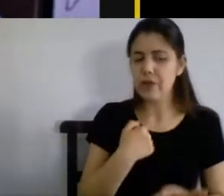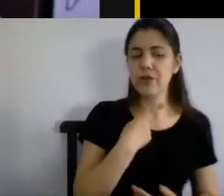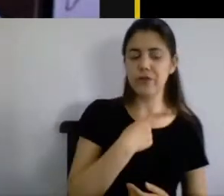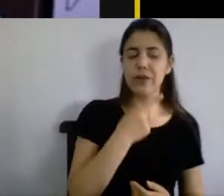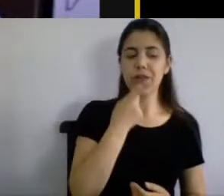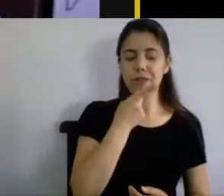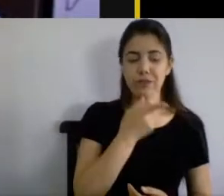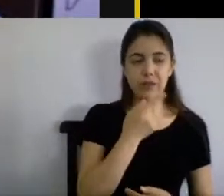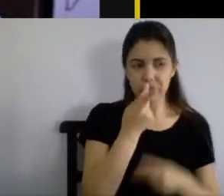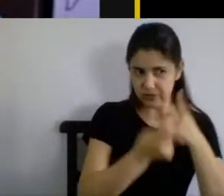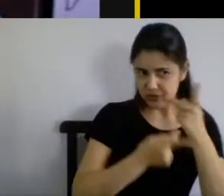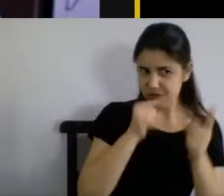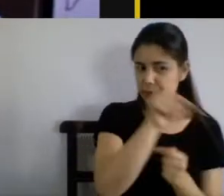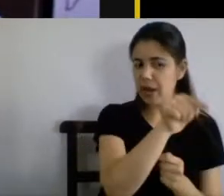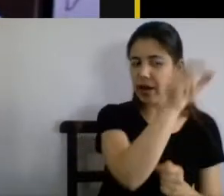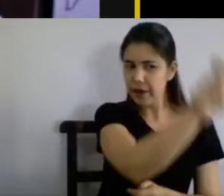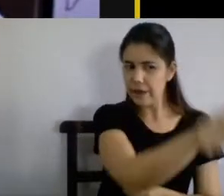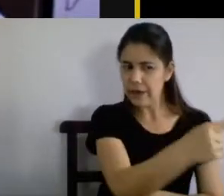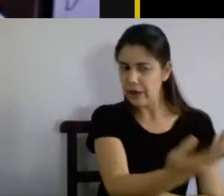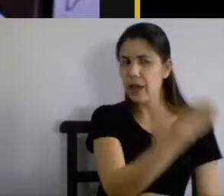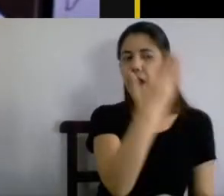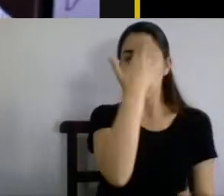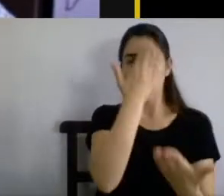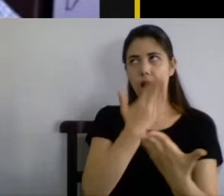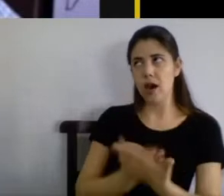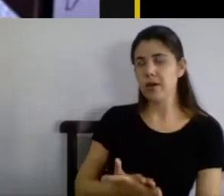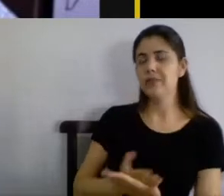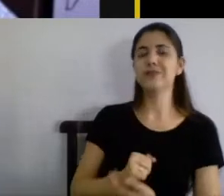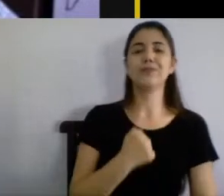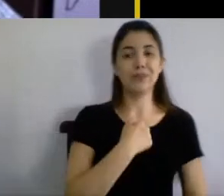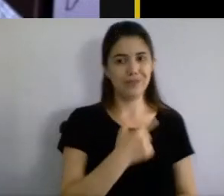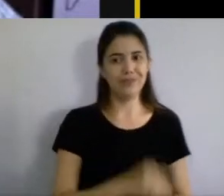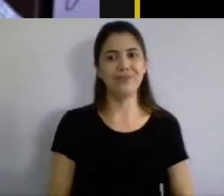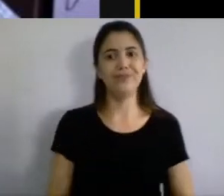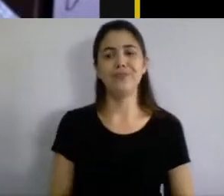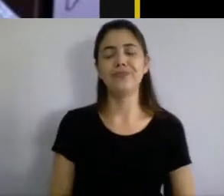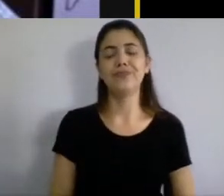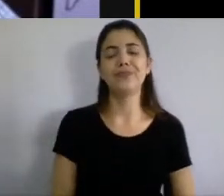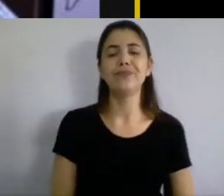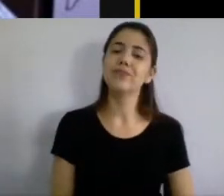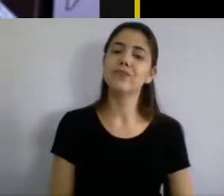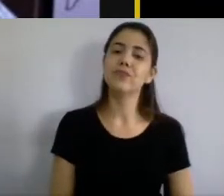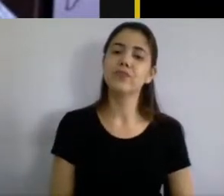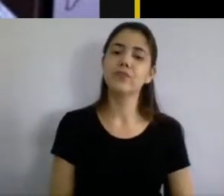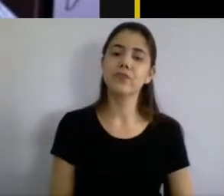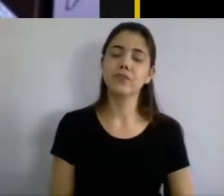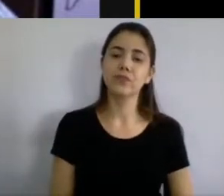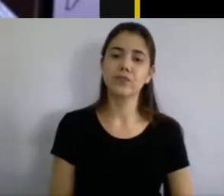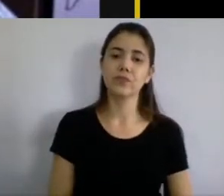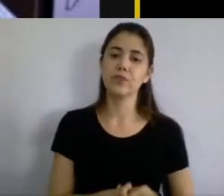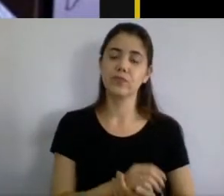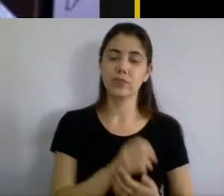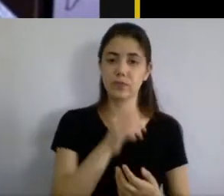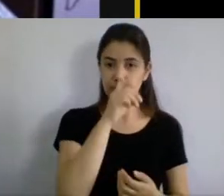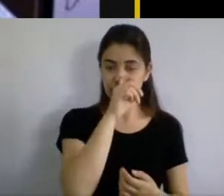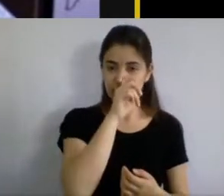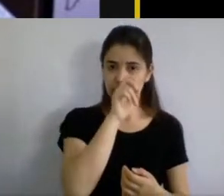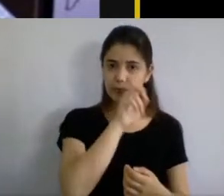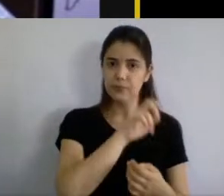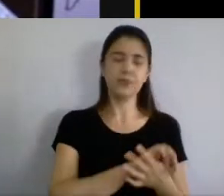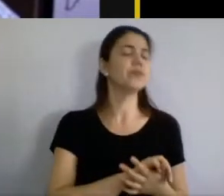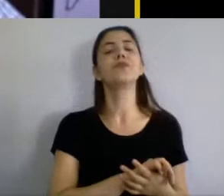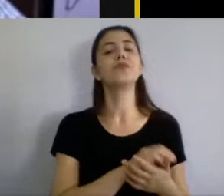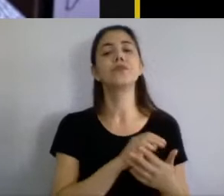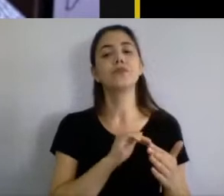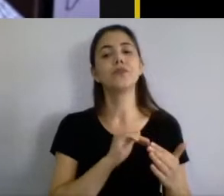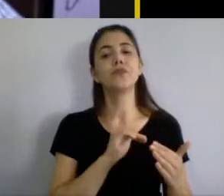assim que a gente usa de elementos atécnicos, fora da técnica retórica,